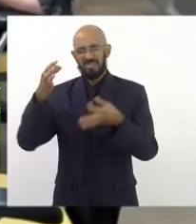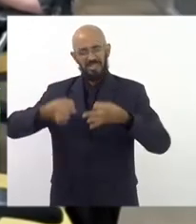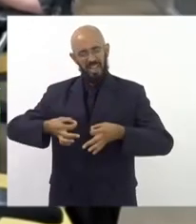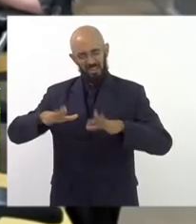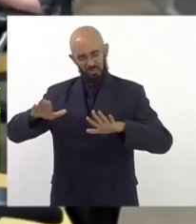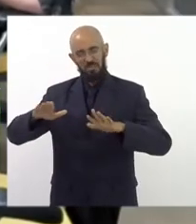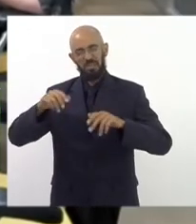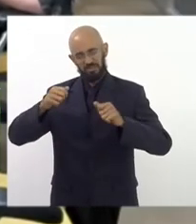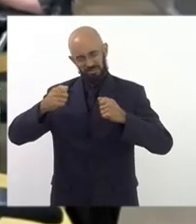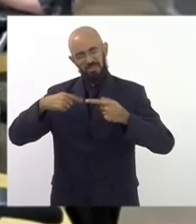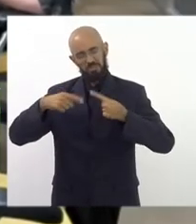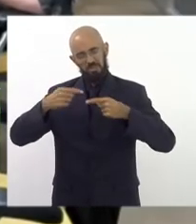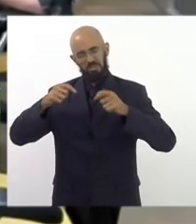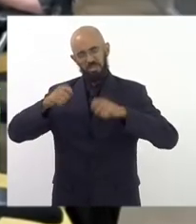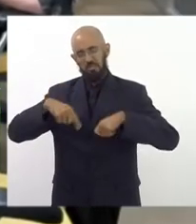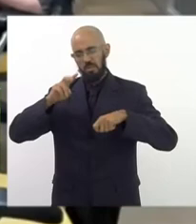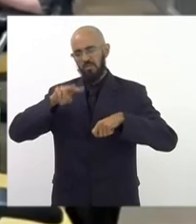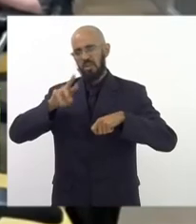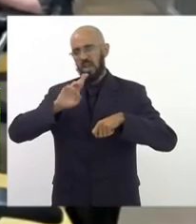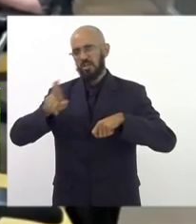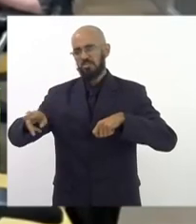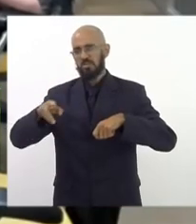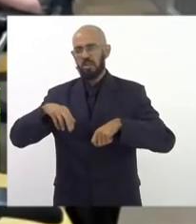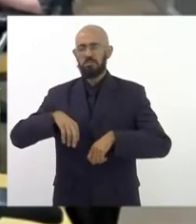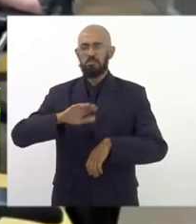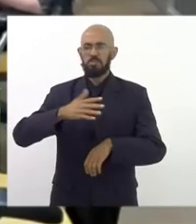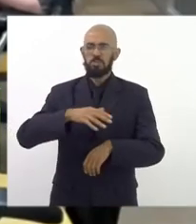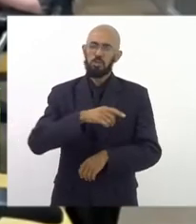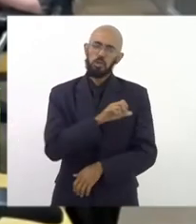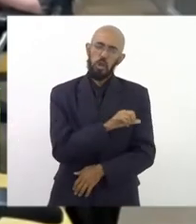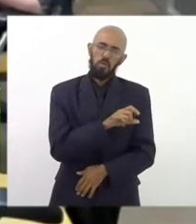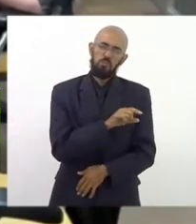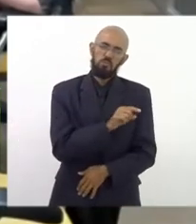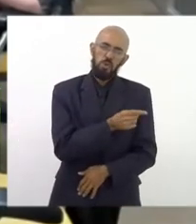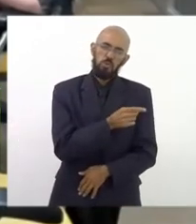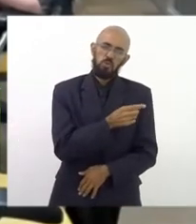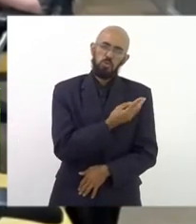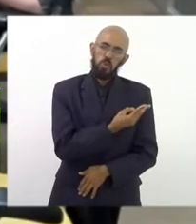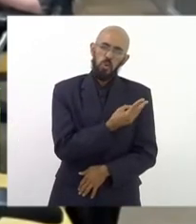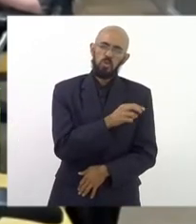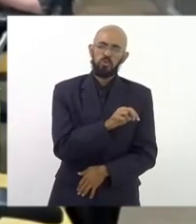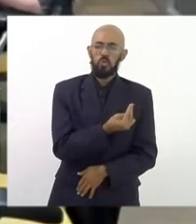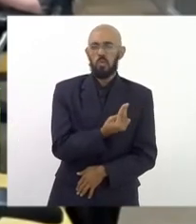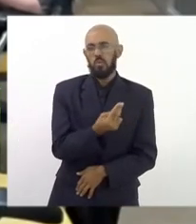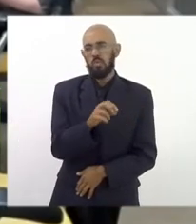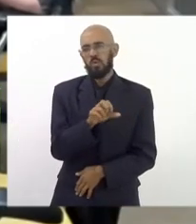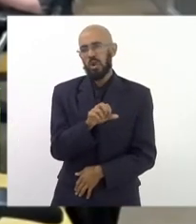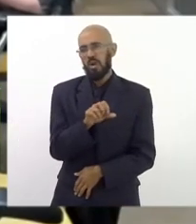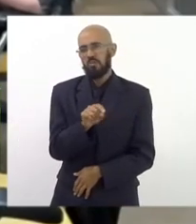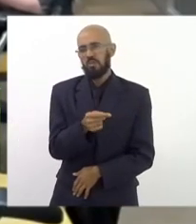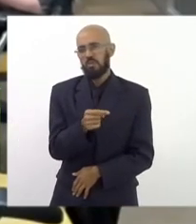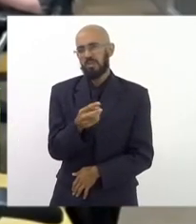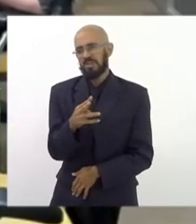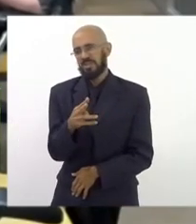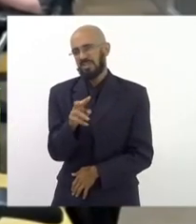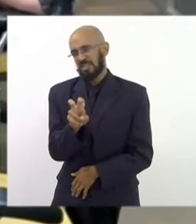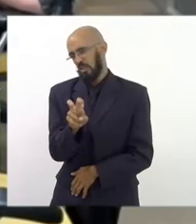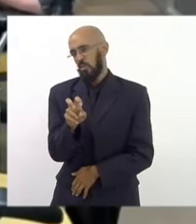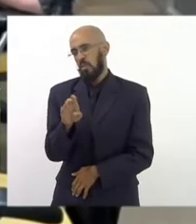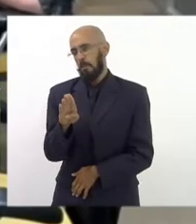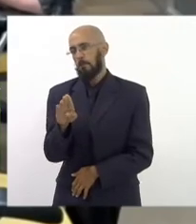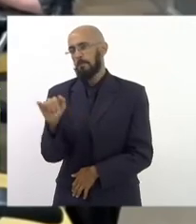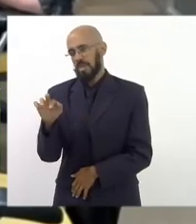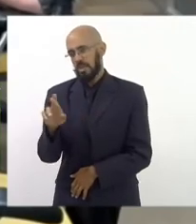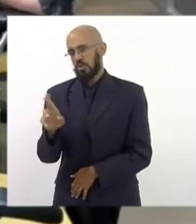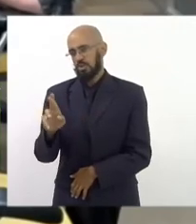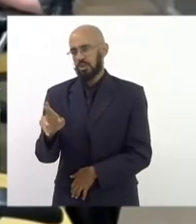ver, mas entre 9,2 e 9,5. Mas encaminhamos o balanço, Sobrado. Ok. O balanço também, uma outra coisa,